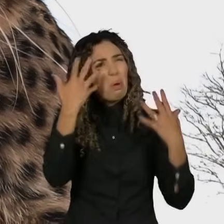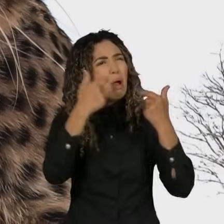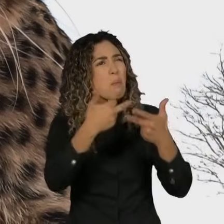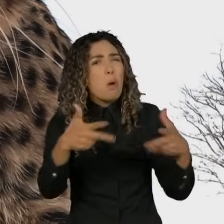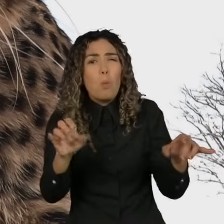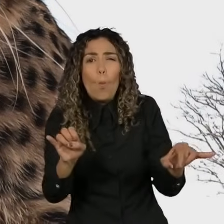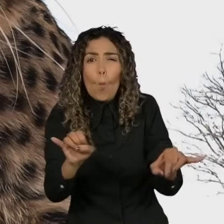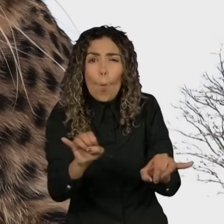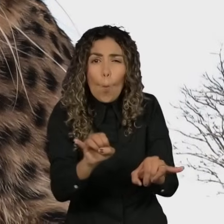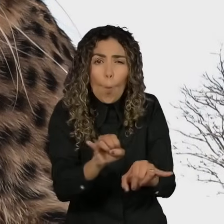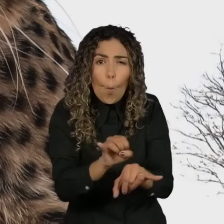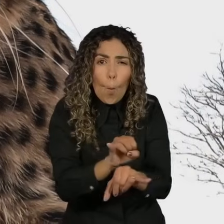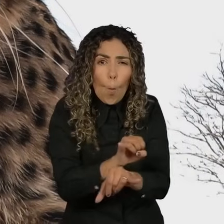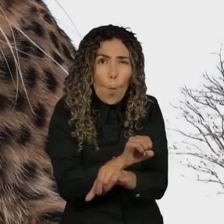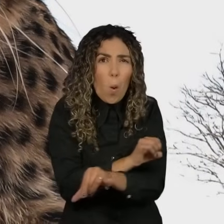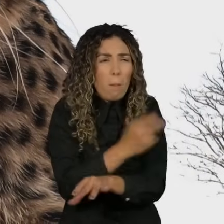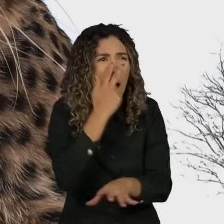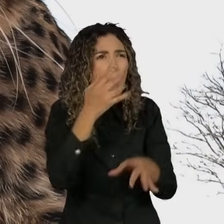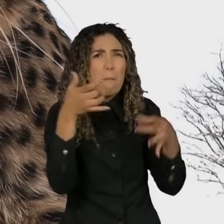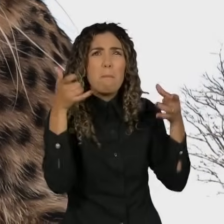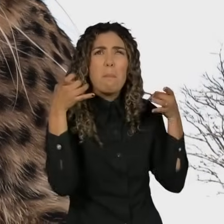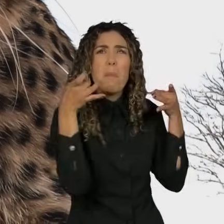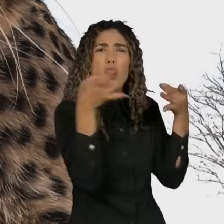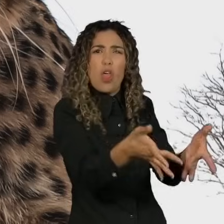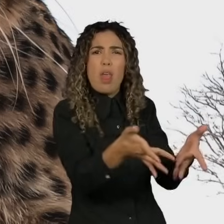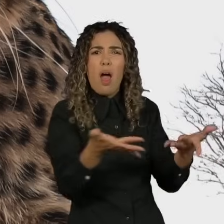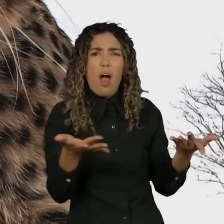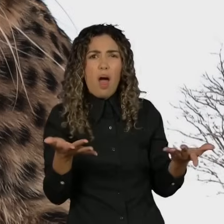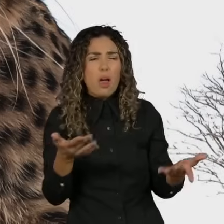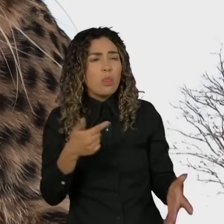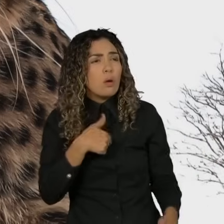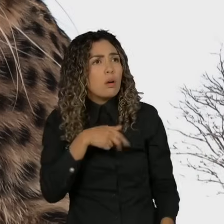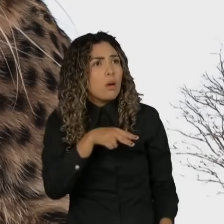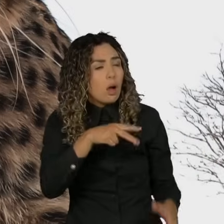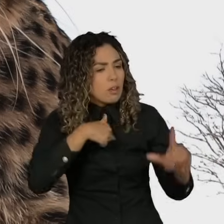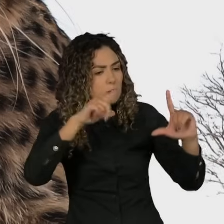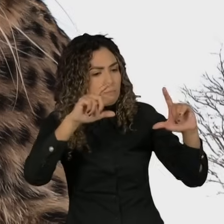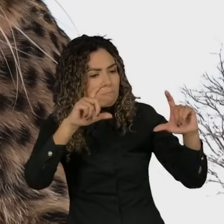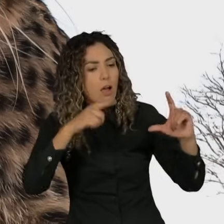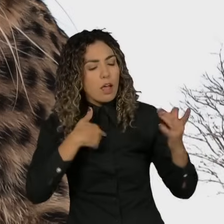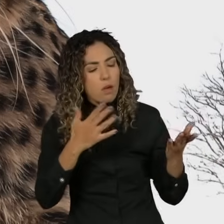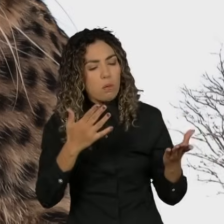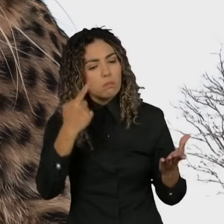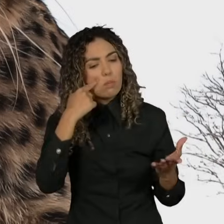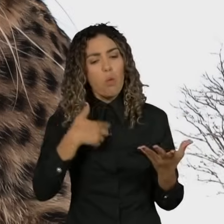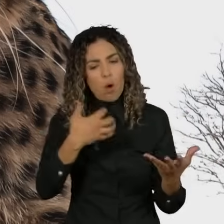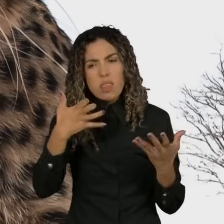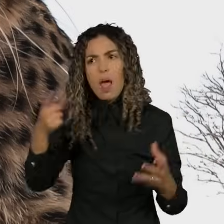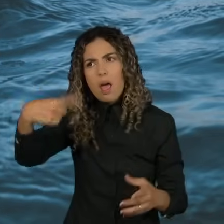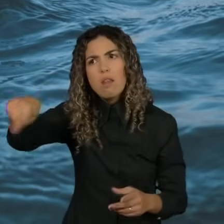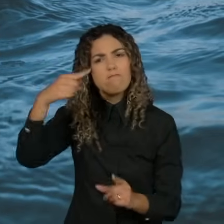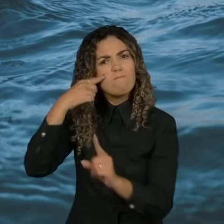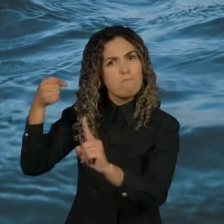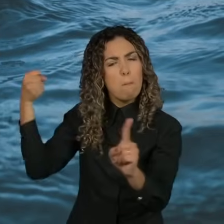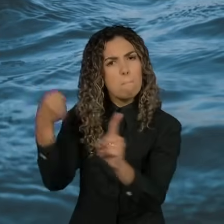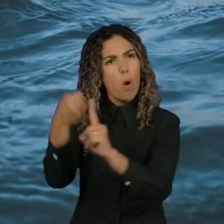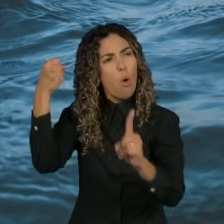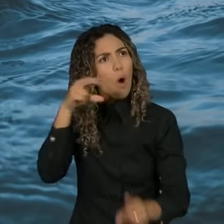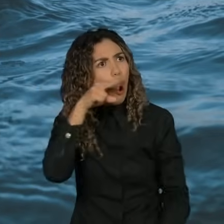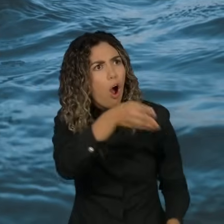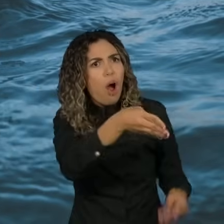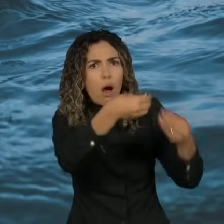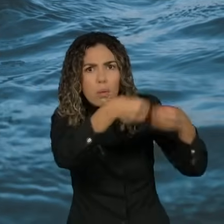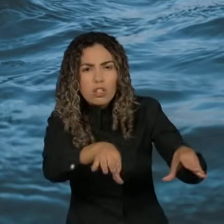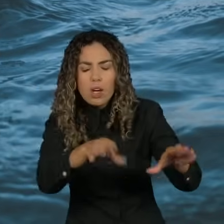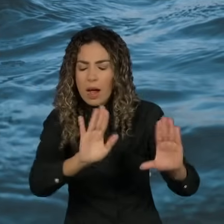E eu queria mostrar isso de uma forma que impactasse, mas eu segui um outro caminho, de mostrar o lado positivo. Foi assim que eu comecei, inclusive, que eu